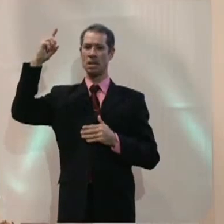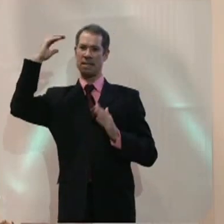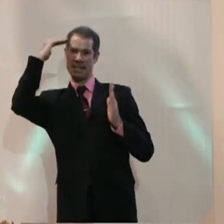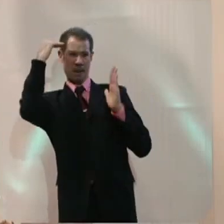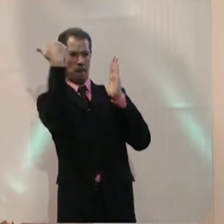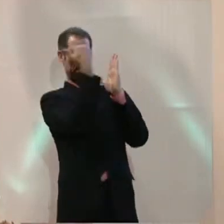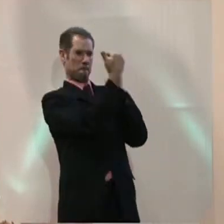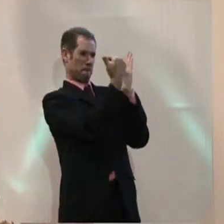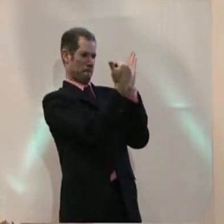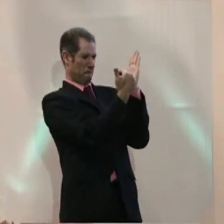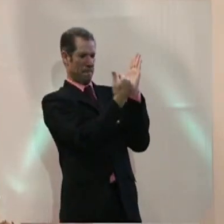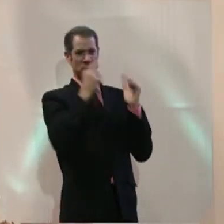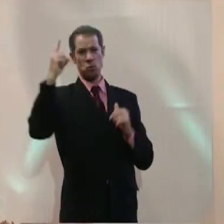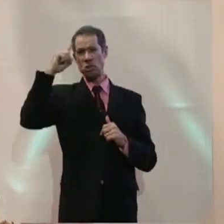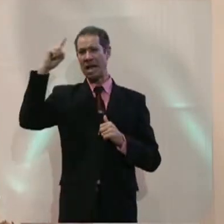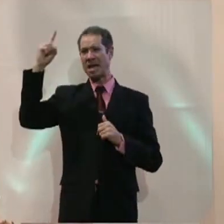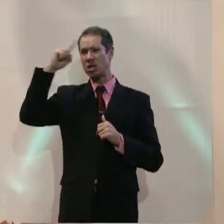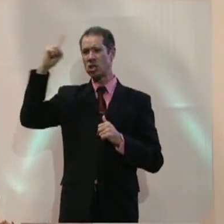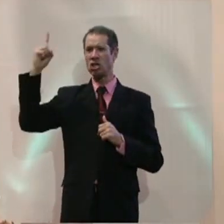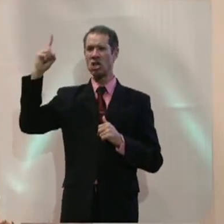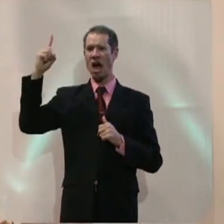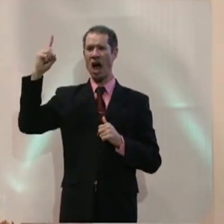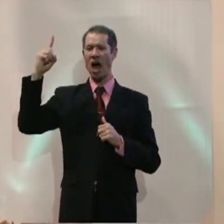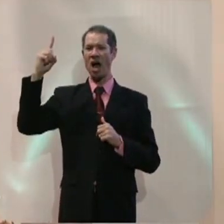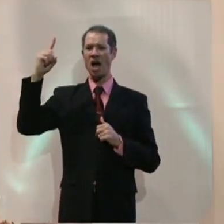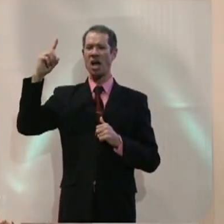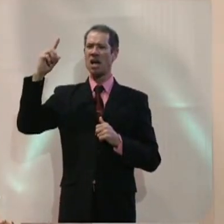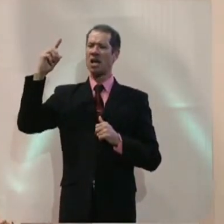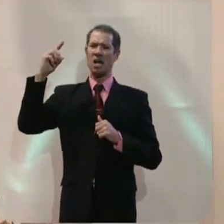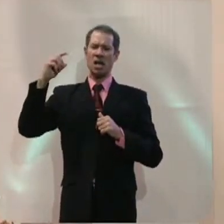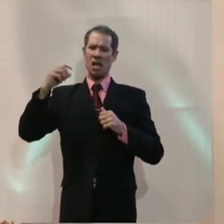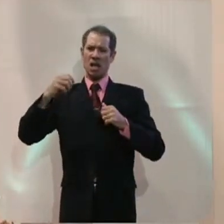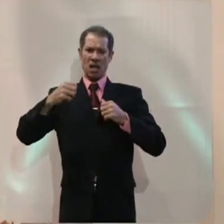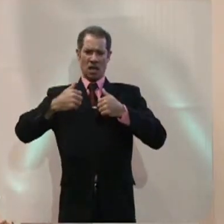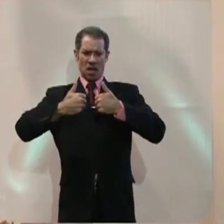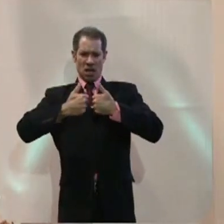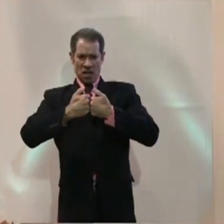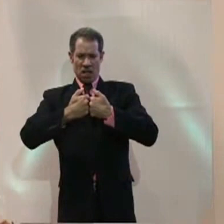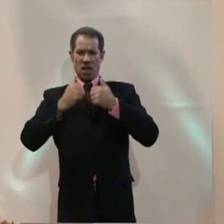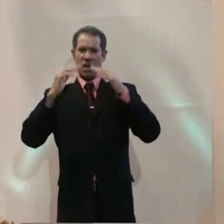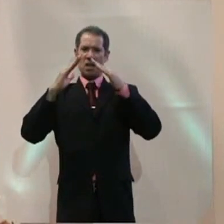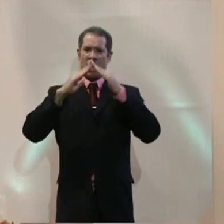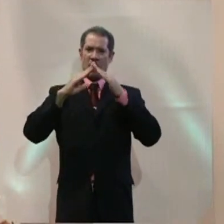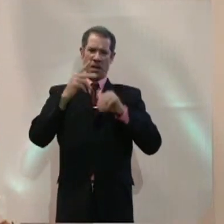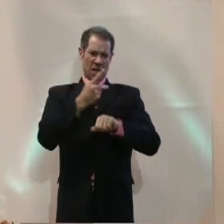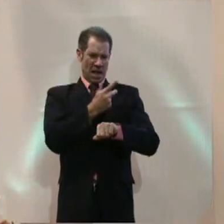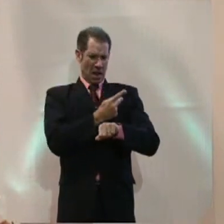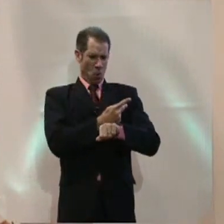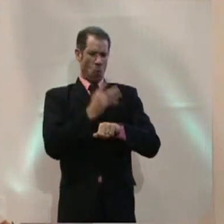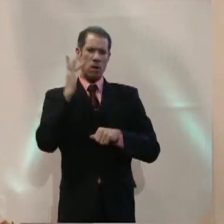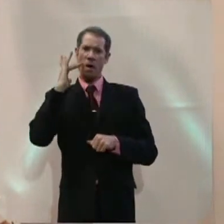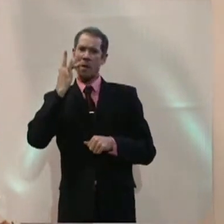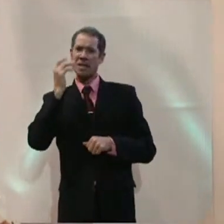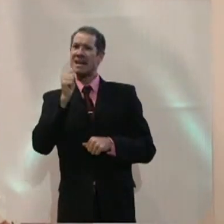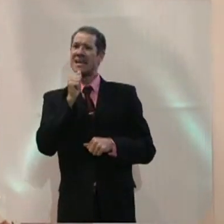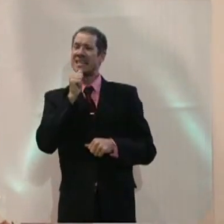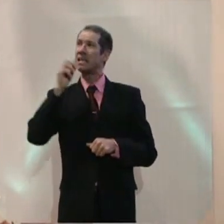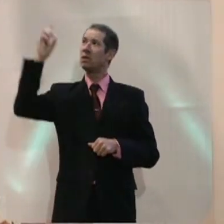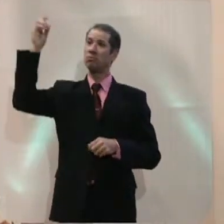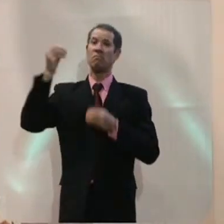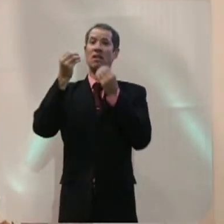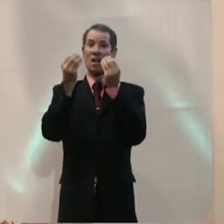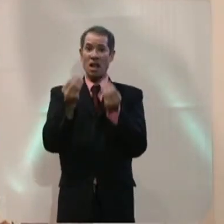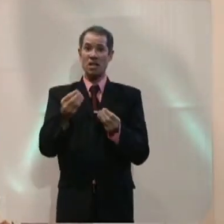dia após dia, porque a essência do templo não estava no ouro nem na prata. Ainda que Deus desse